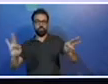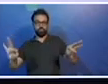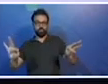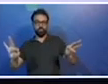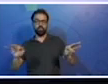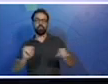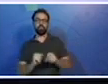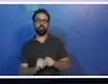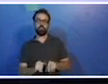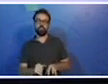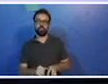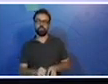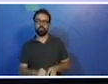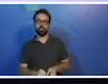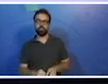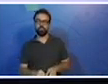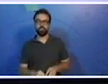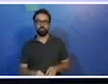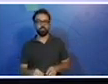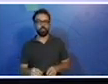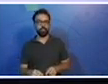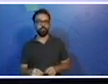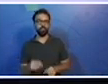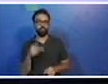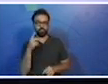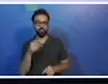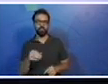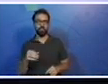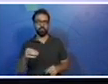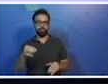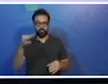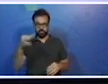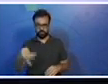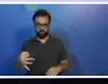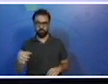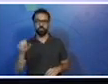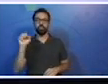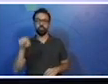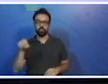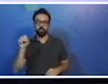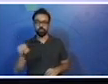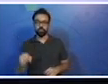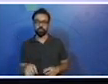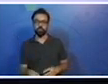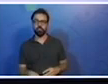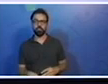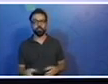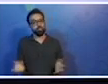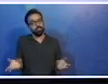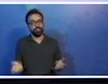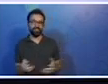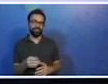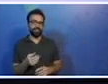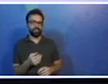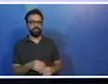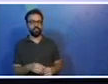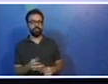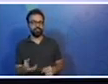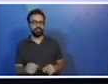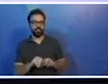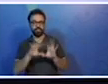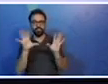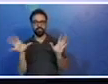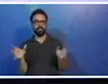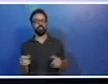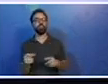da frase, eu estou afirmando algo, tá? Então, é até meio óbvio, né? Então, o tempo